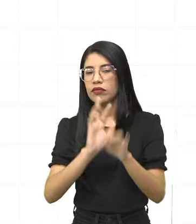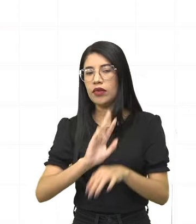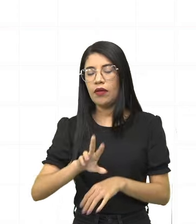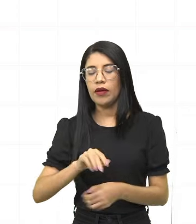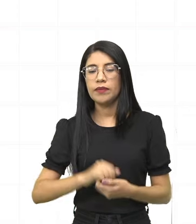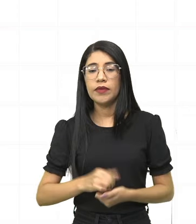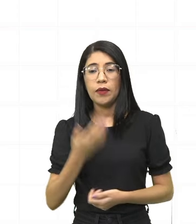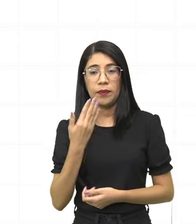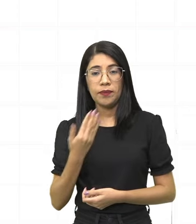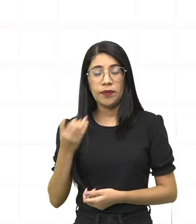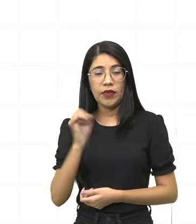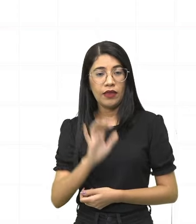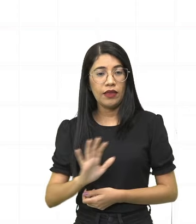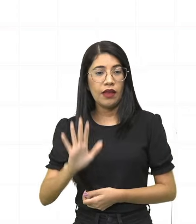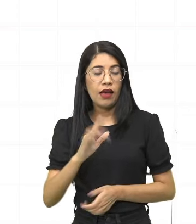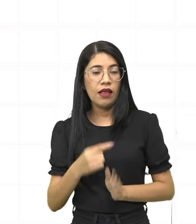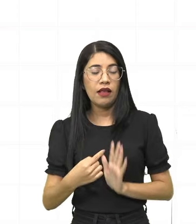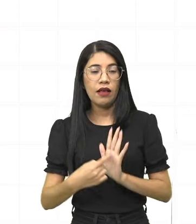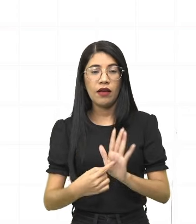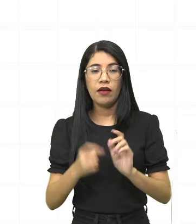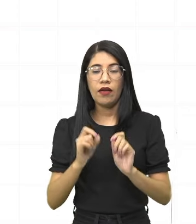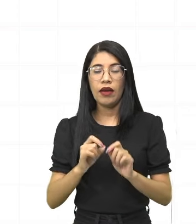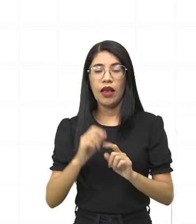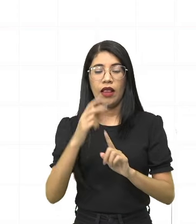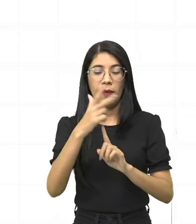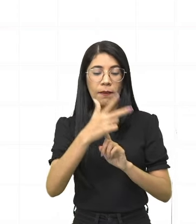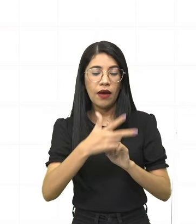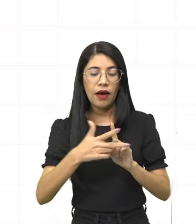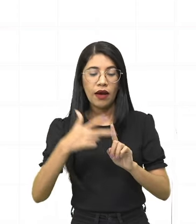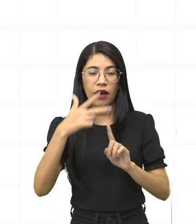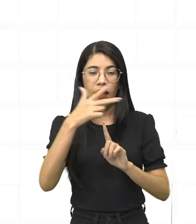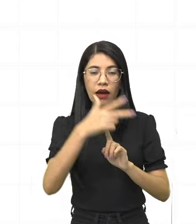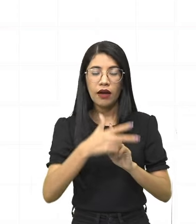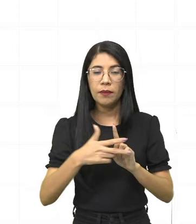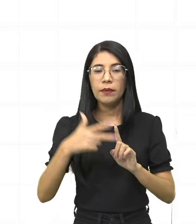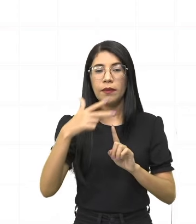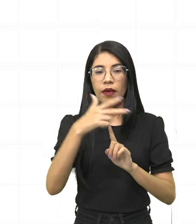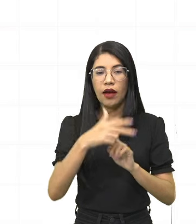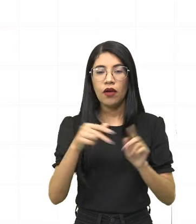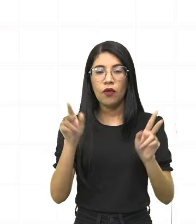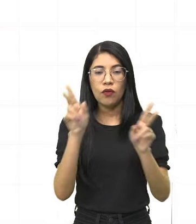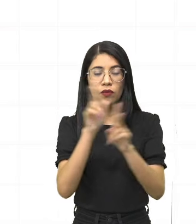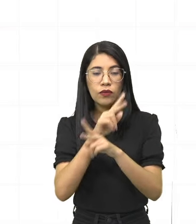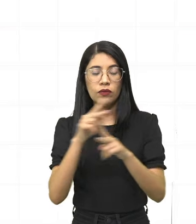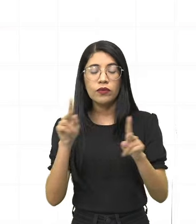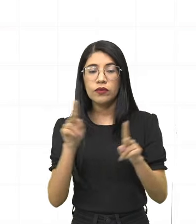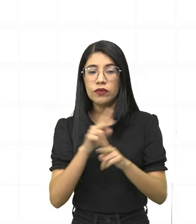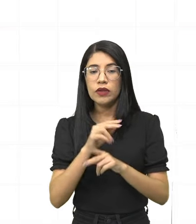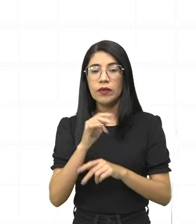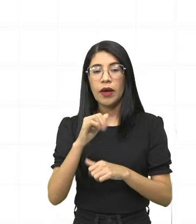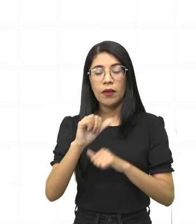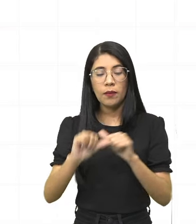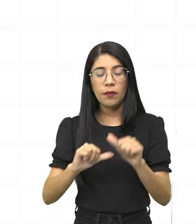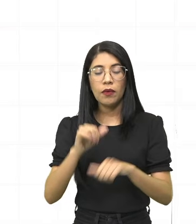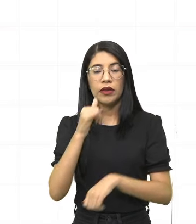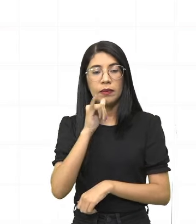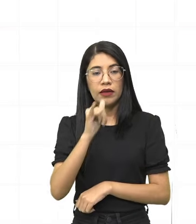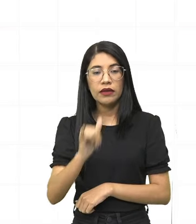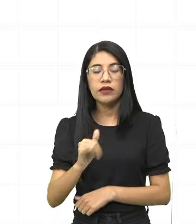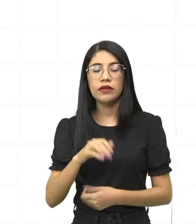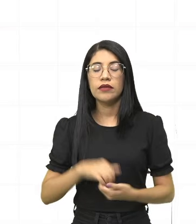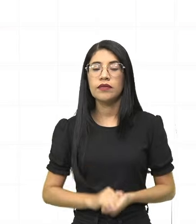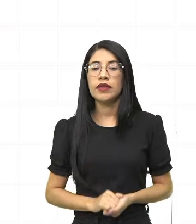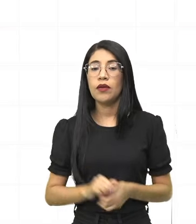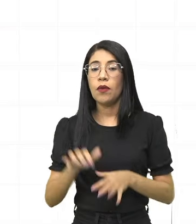podem aí observar na imagem, As enormes pães, elas giram movidas aí pelo vento e vão gerar eletricidade, Então nós temos a